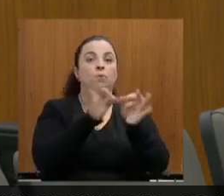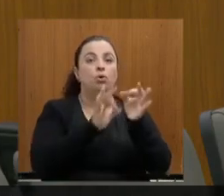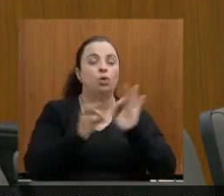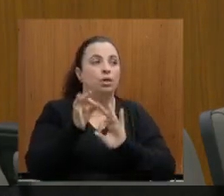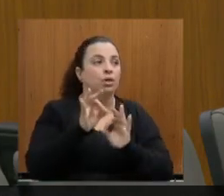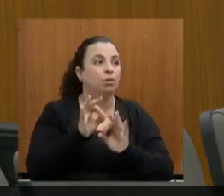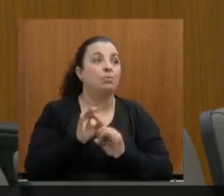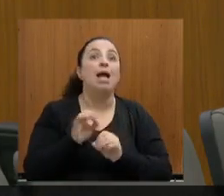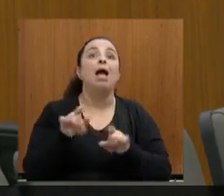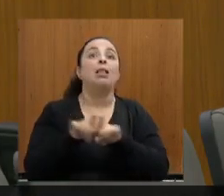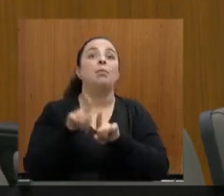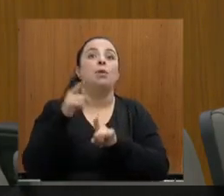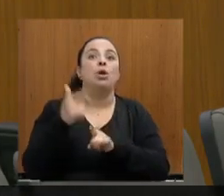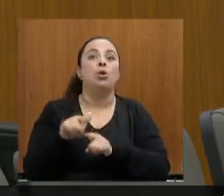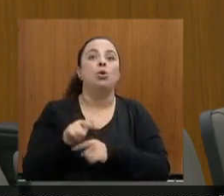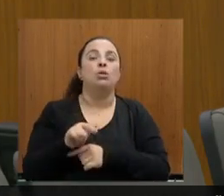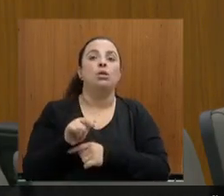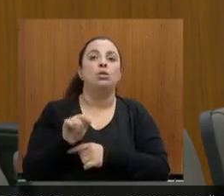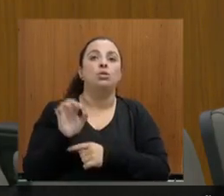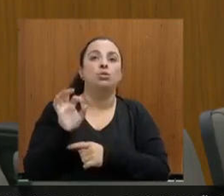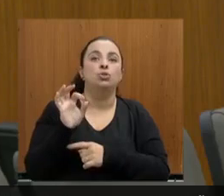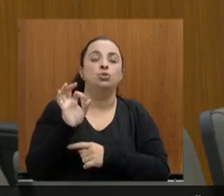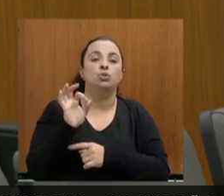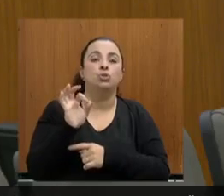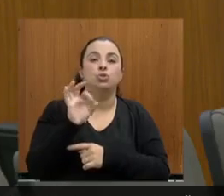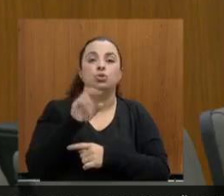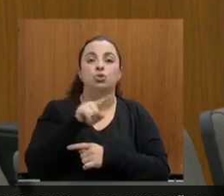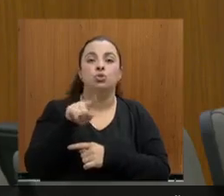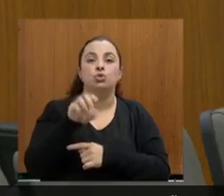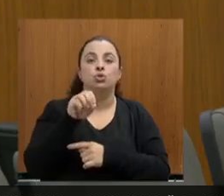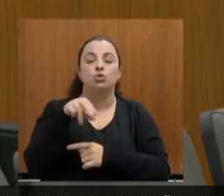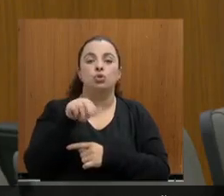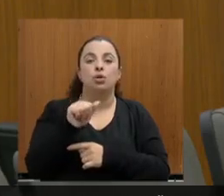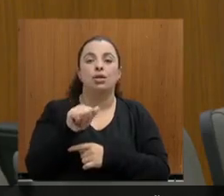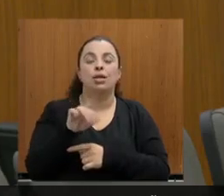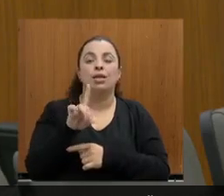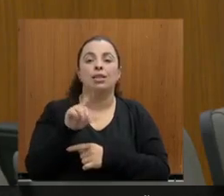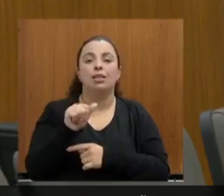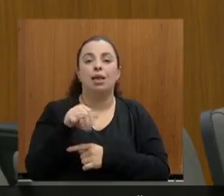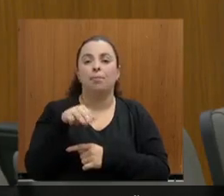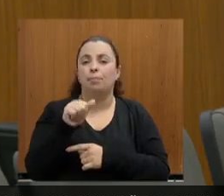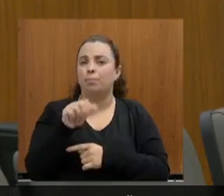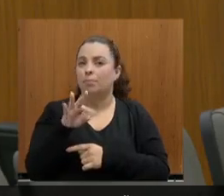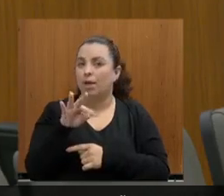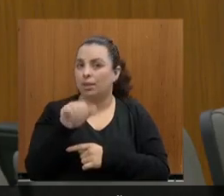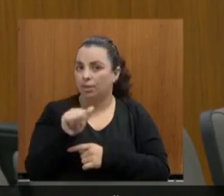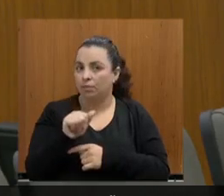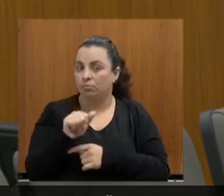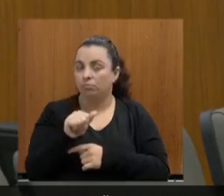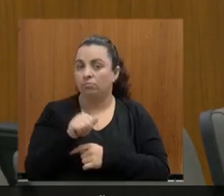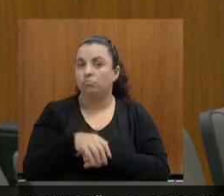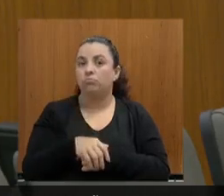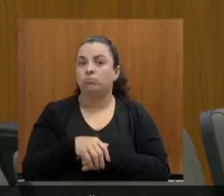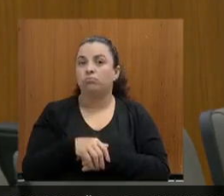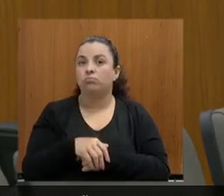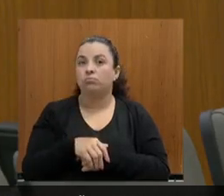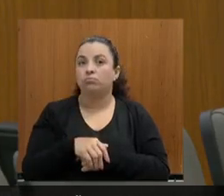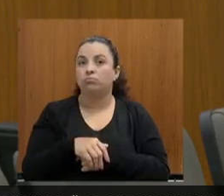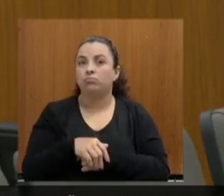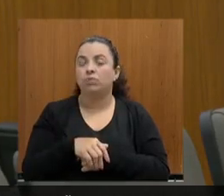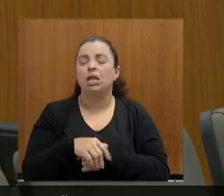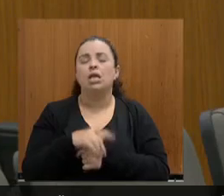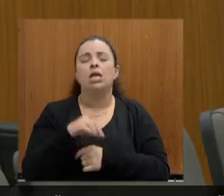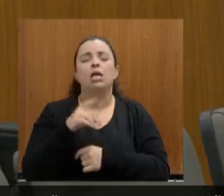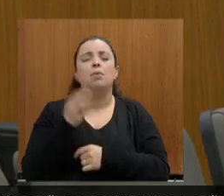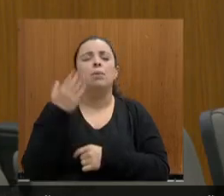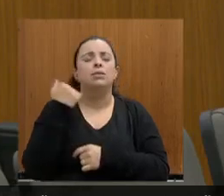inclusive e feliz outro dia tivemos uma audiência e na nuca estavam assessor do secretário acompanhando lá jovem entusiasmadas não